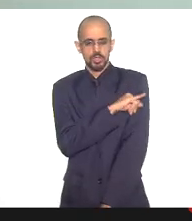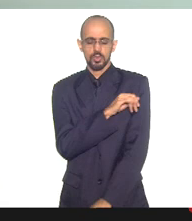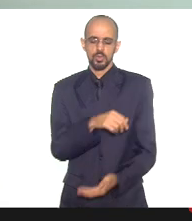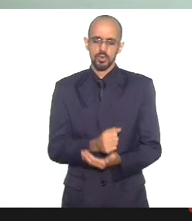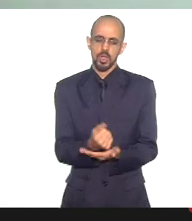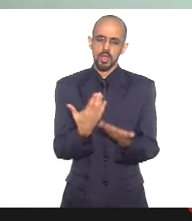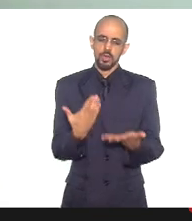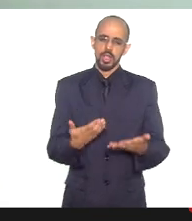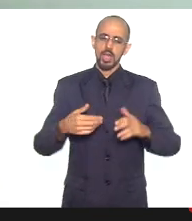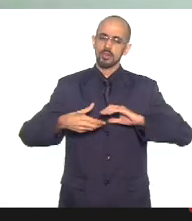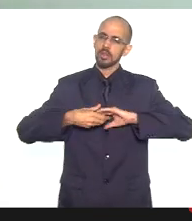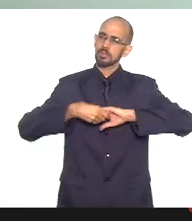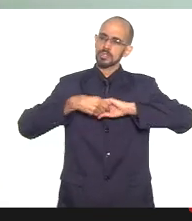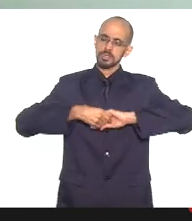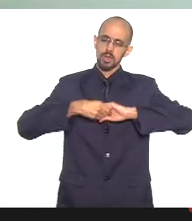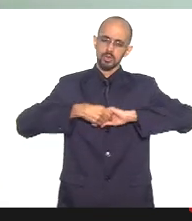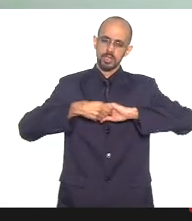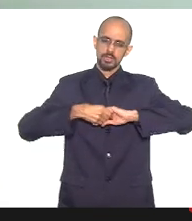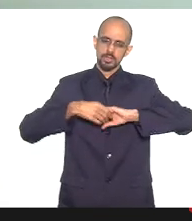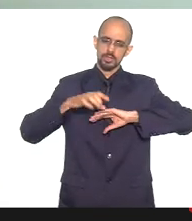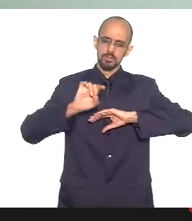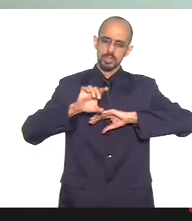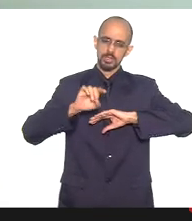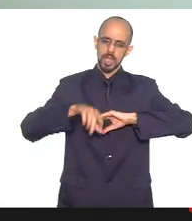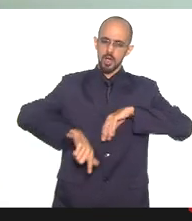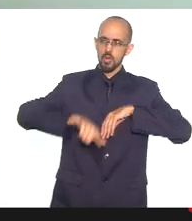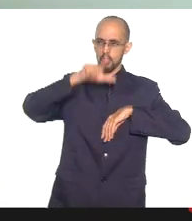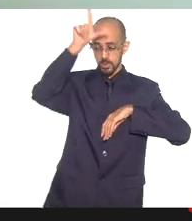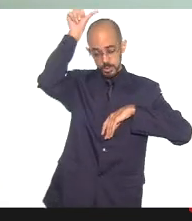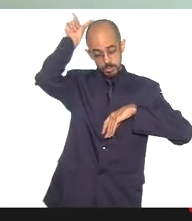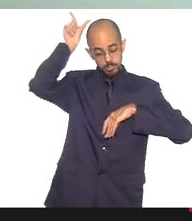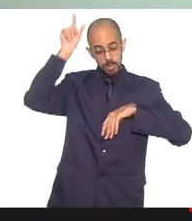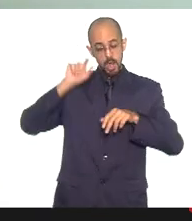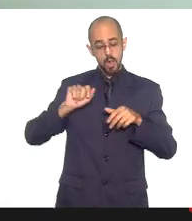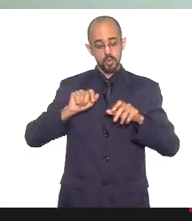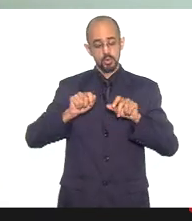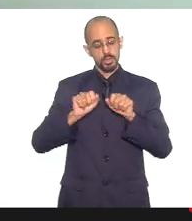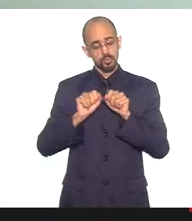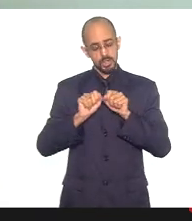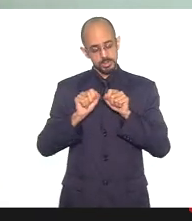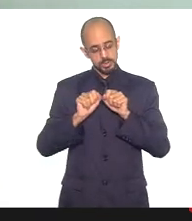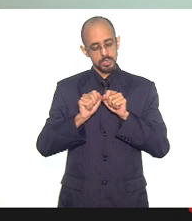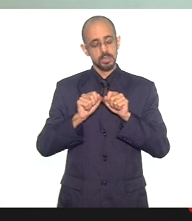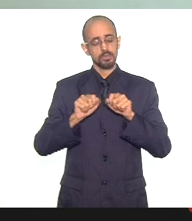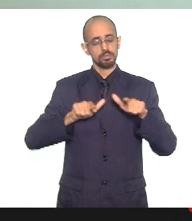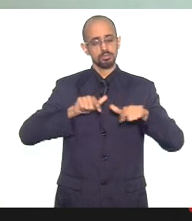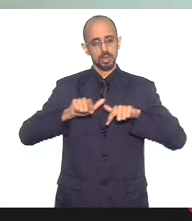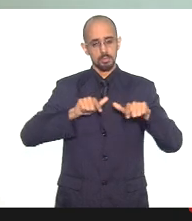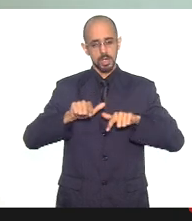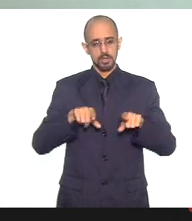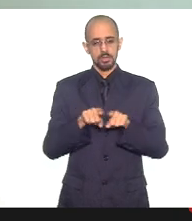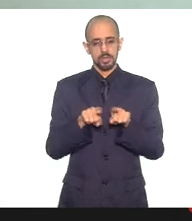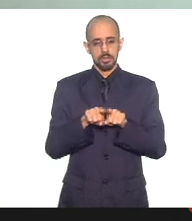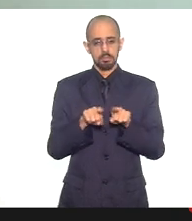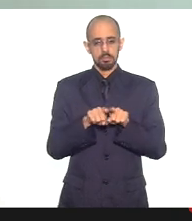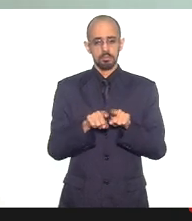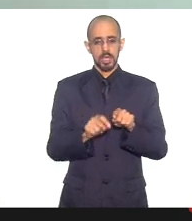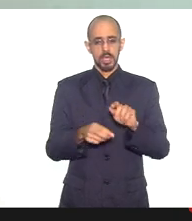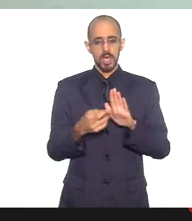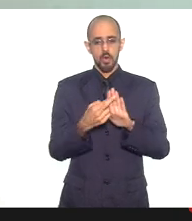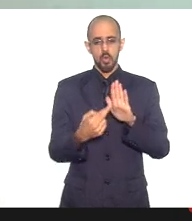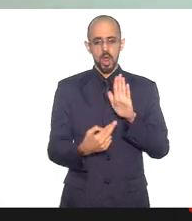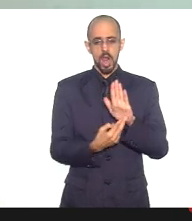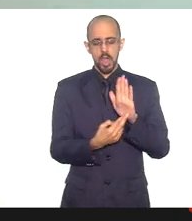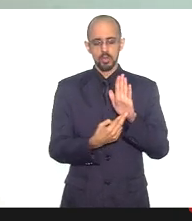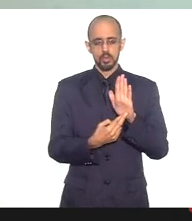Eu queria fazer uma saudação especial ao presidente Luiz Paulo pelo trabalho que tem feito à frente da CPI, assim ao relator Márcio Pacheco, em nome dos